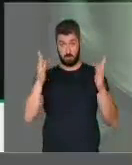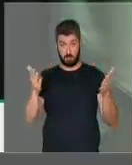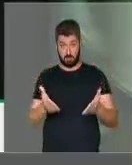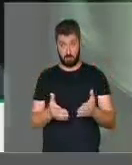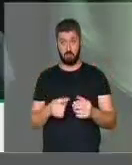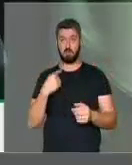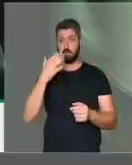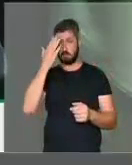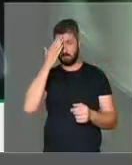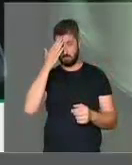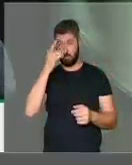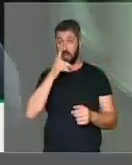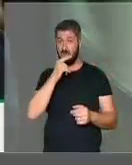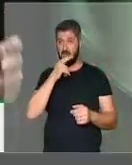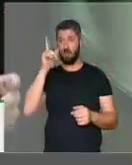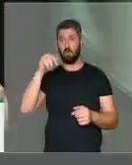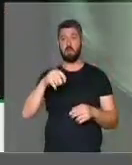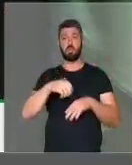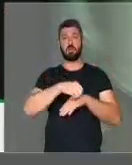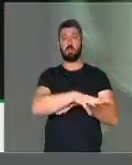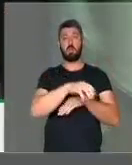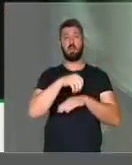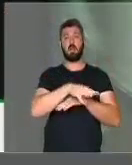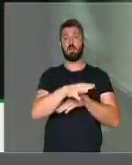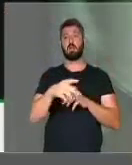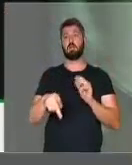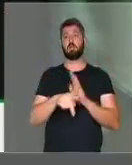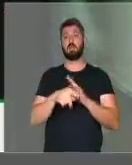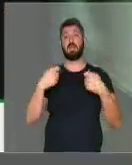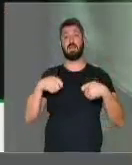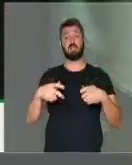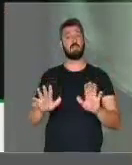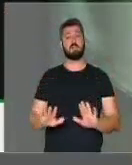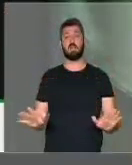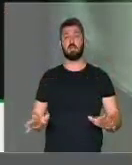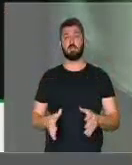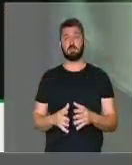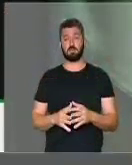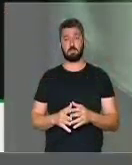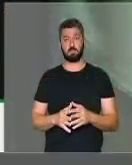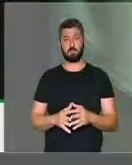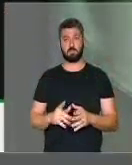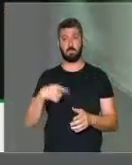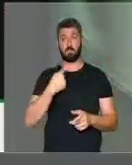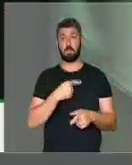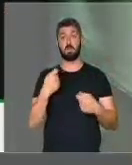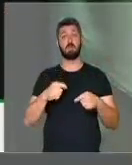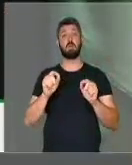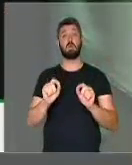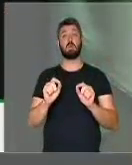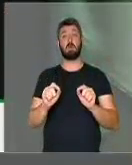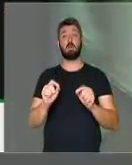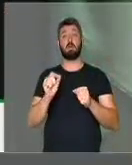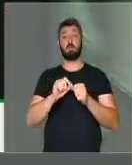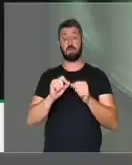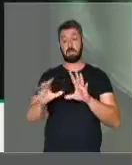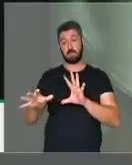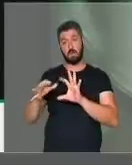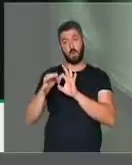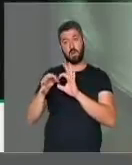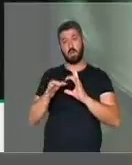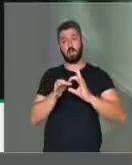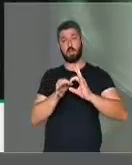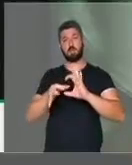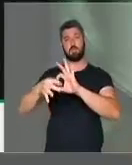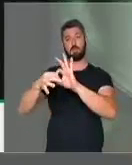época a gente sabe que a água praticamente é para abastecer as suas necessidades. A gente precisa fazer essa